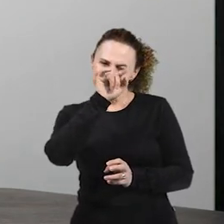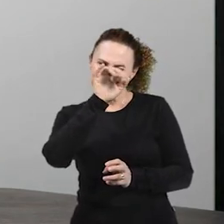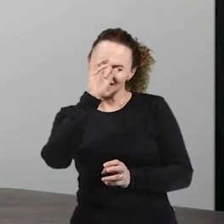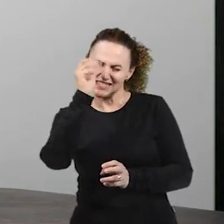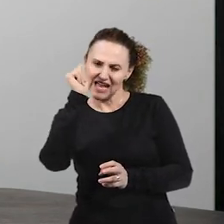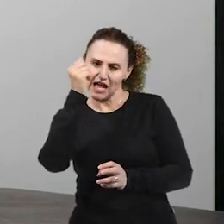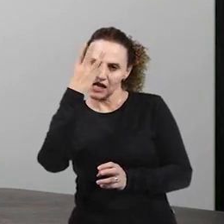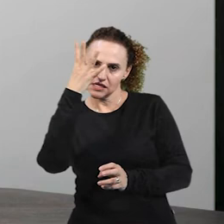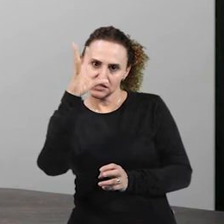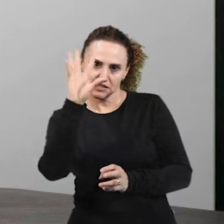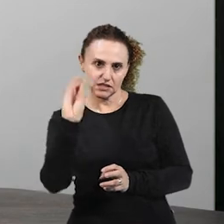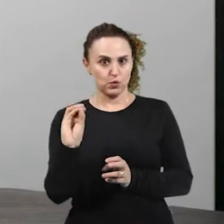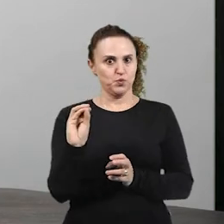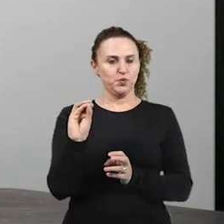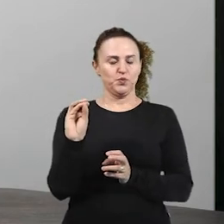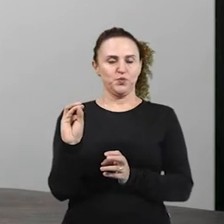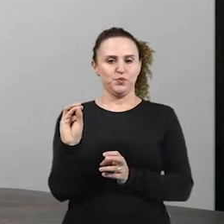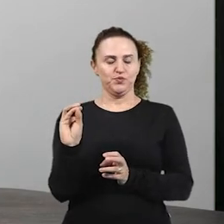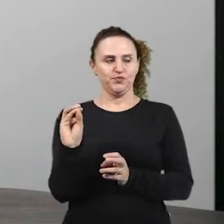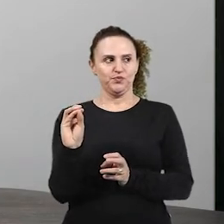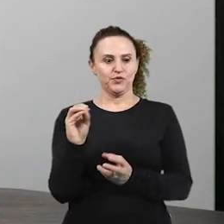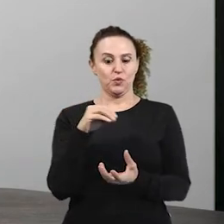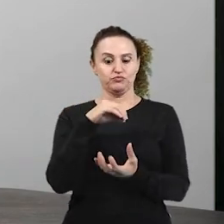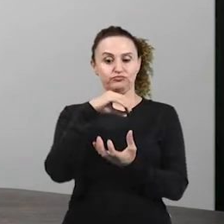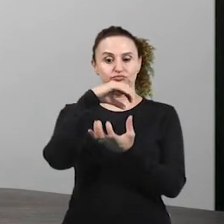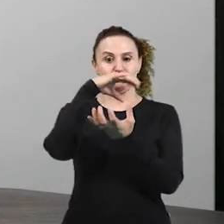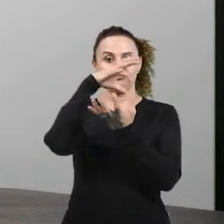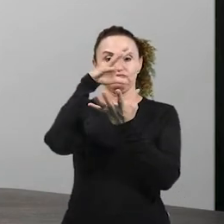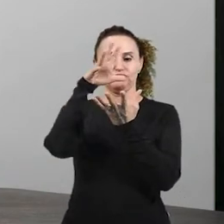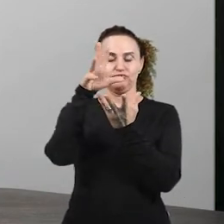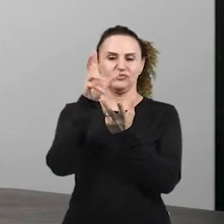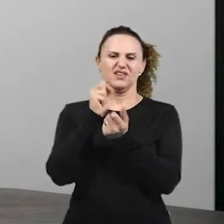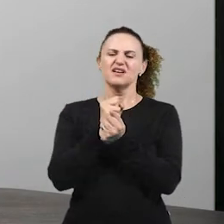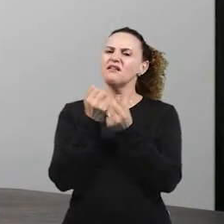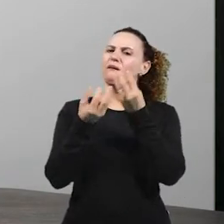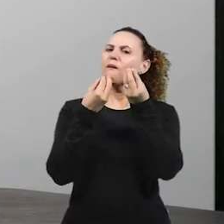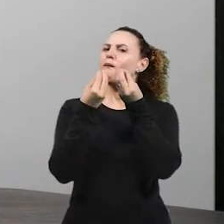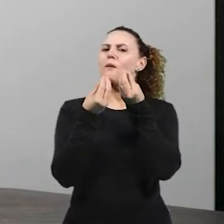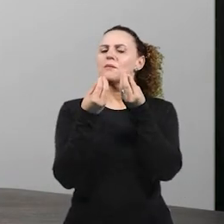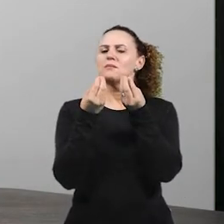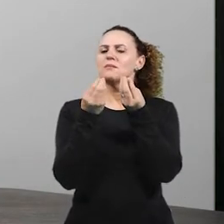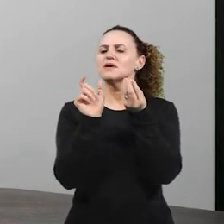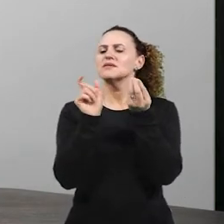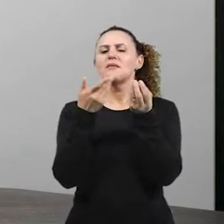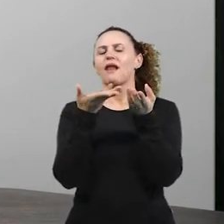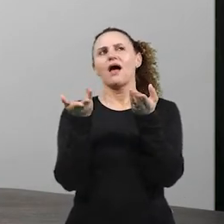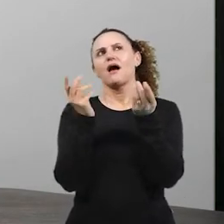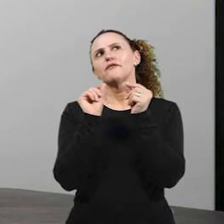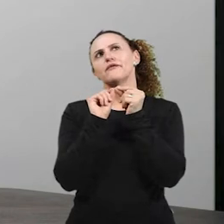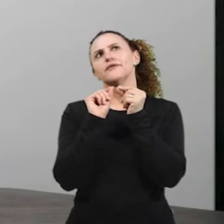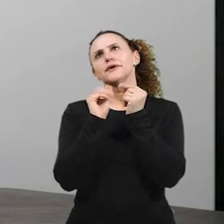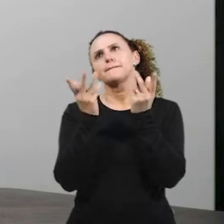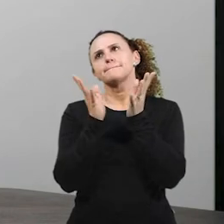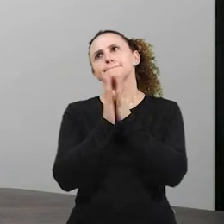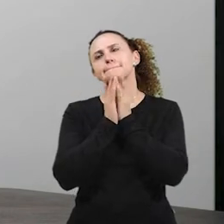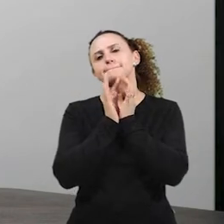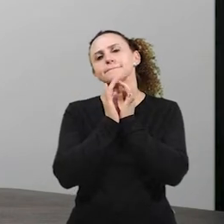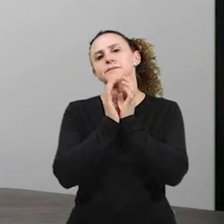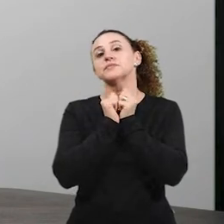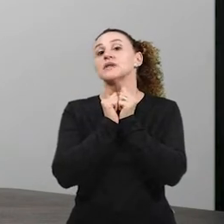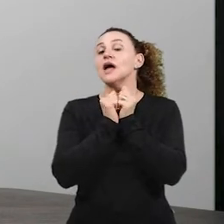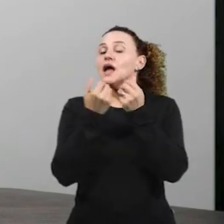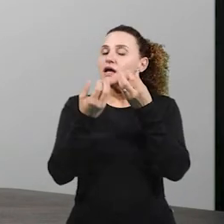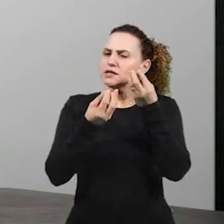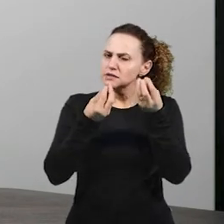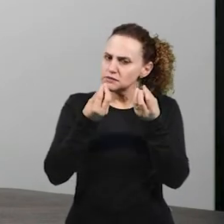e eu tenho uma palavra só que eu preciso entender como essa palavra foi formada Oi e aí